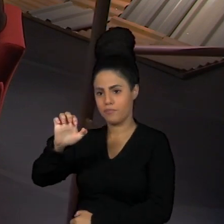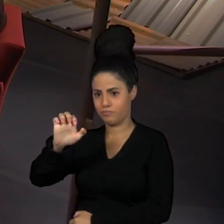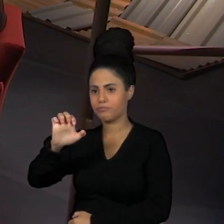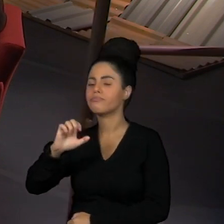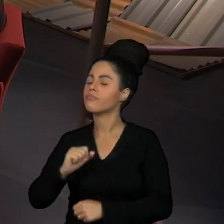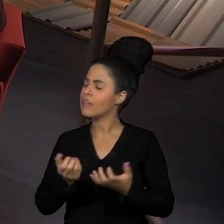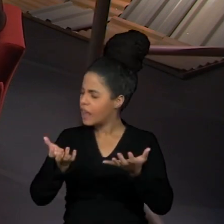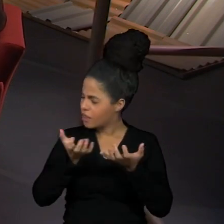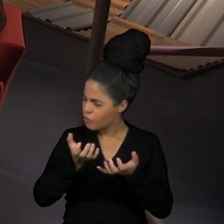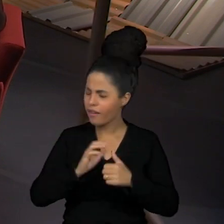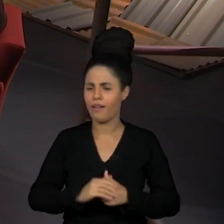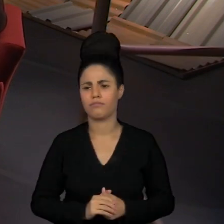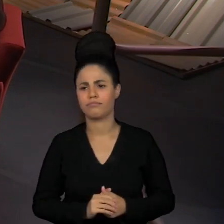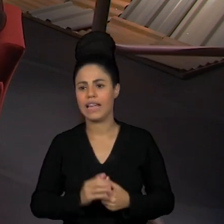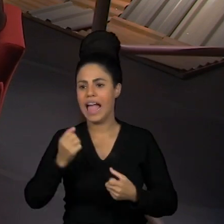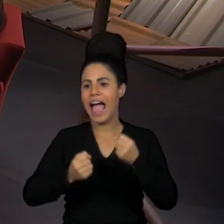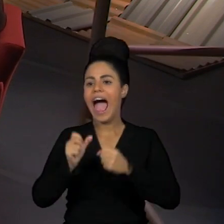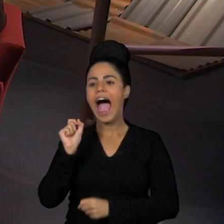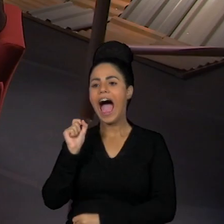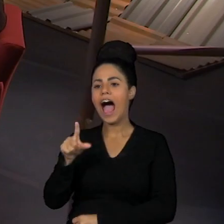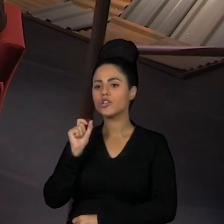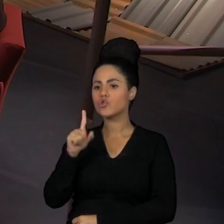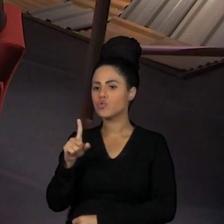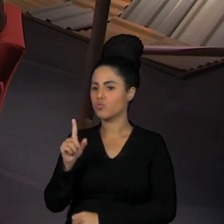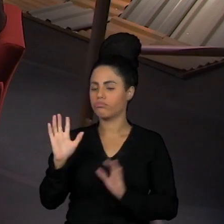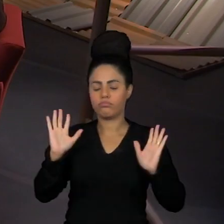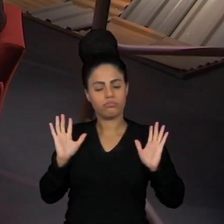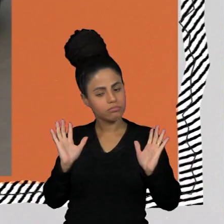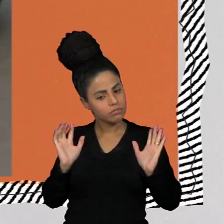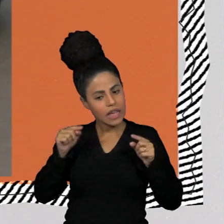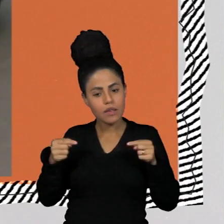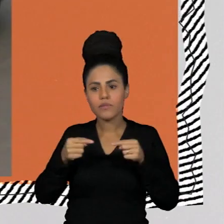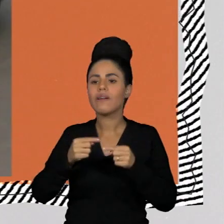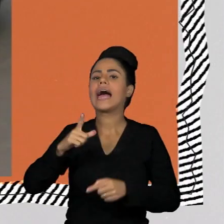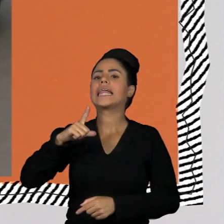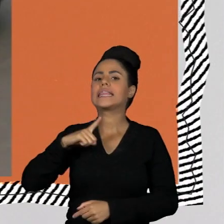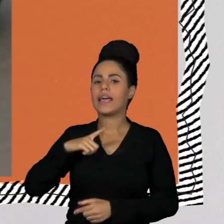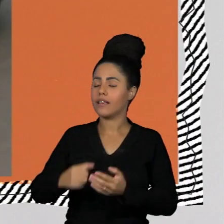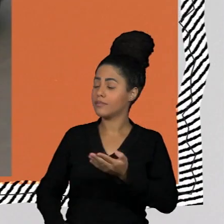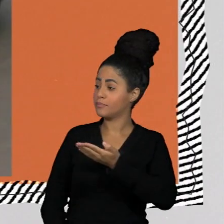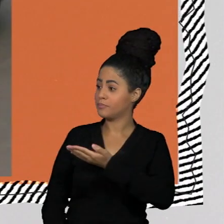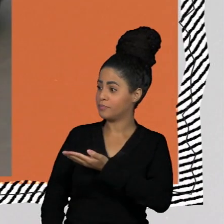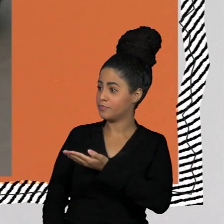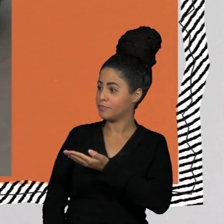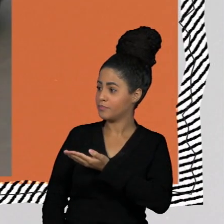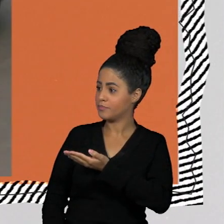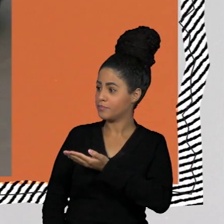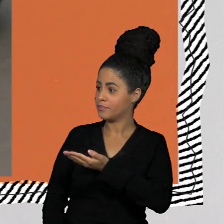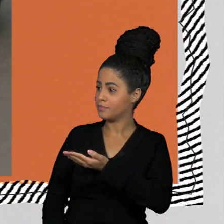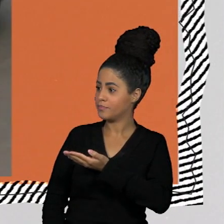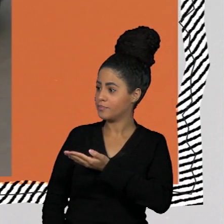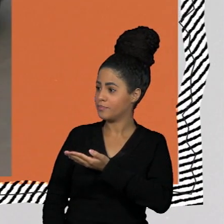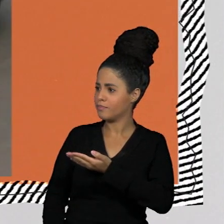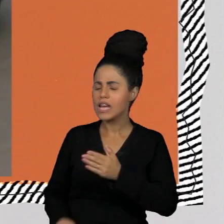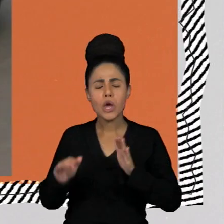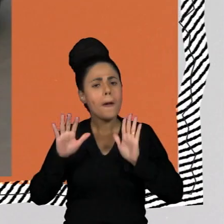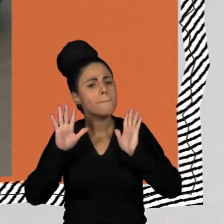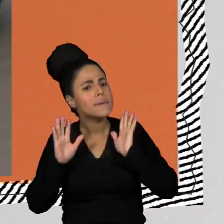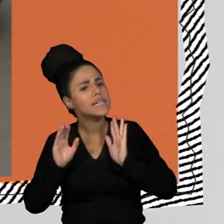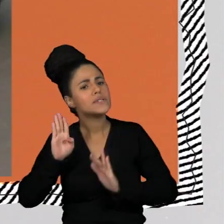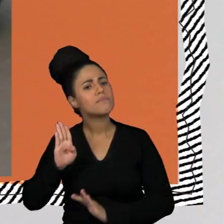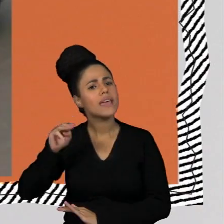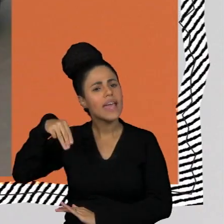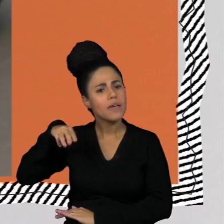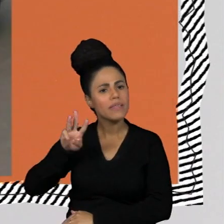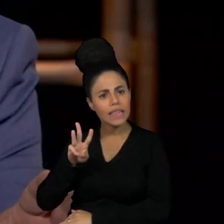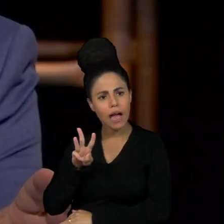320i, vou anotando aqui, tá? Azul. Azul? Então eu tenho até a cor. Mas assim, aí apareceu essa BMW, só